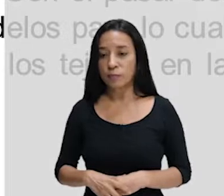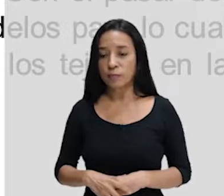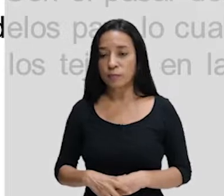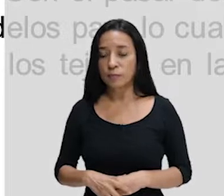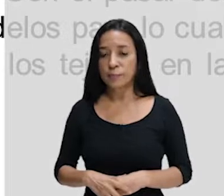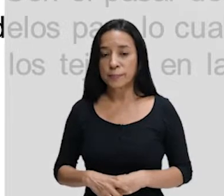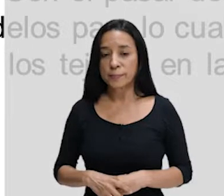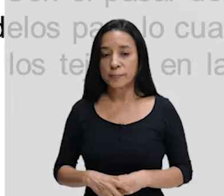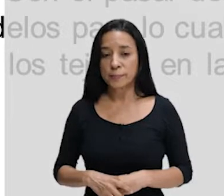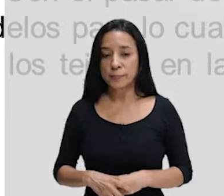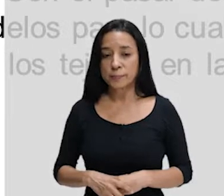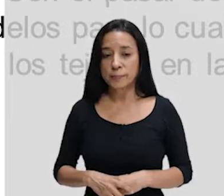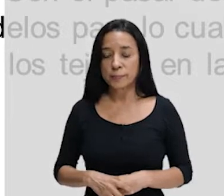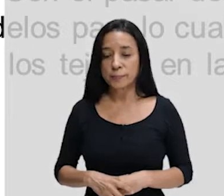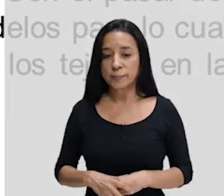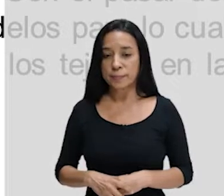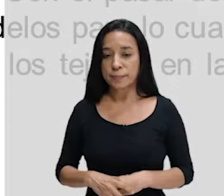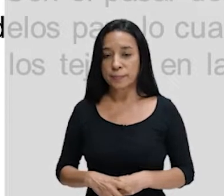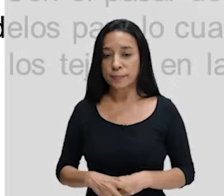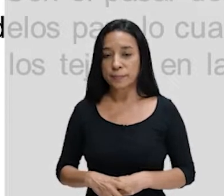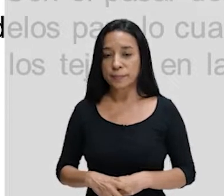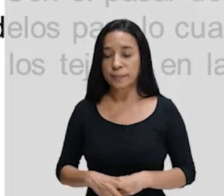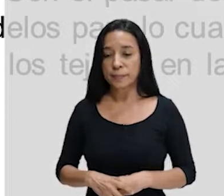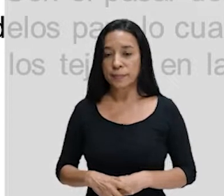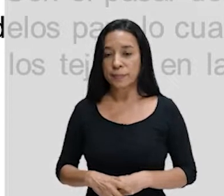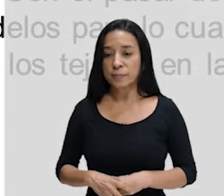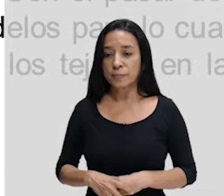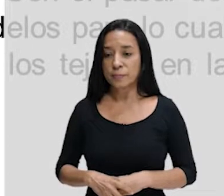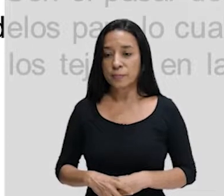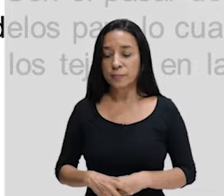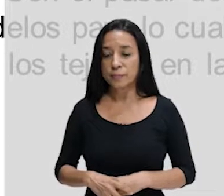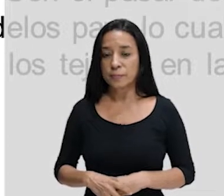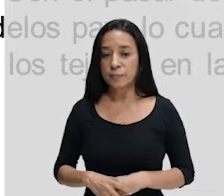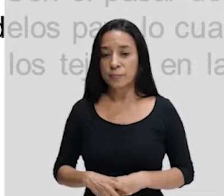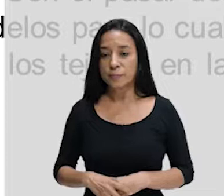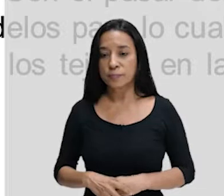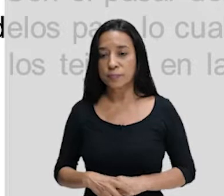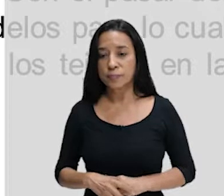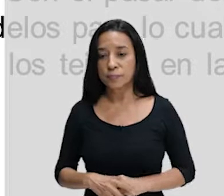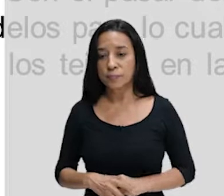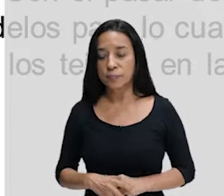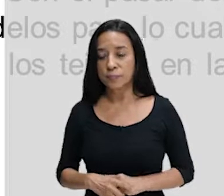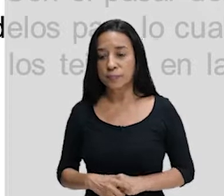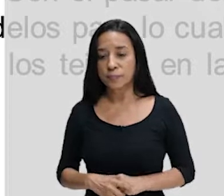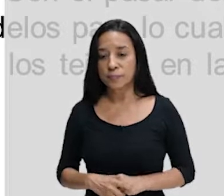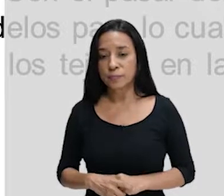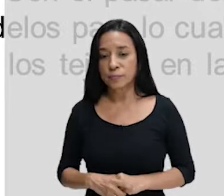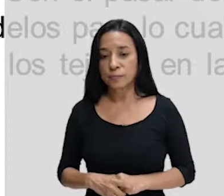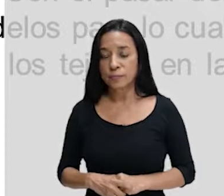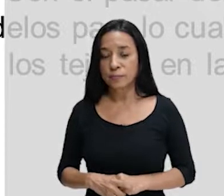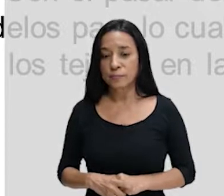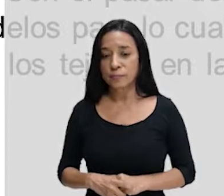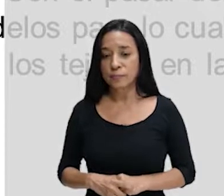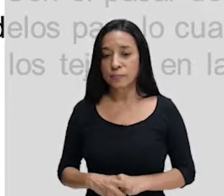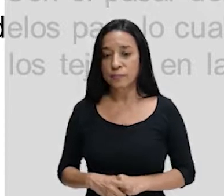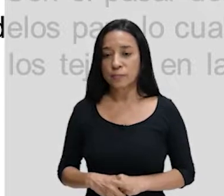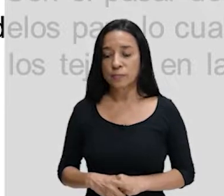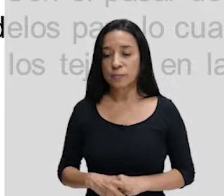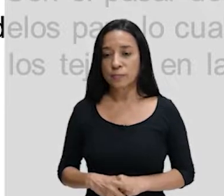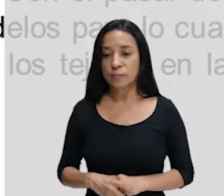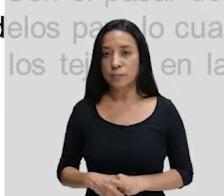calidad, diseños y precio. Con el pasar del tiempo, la gente ha aprendido a